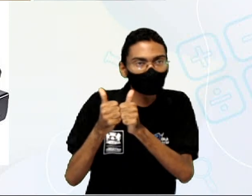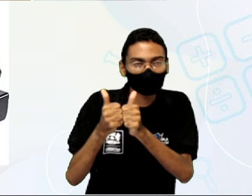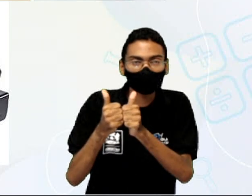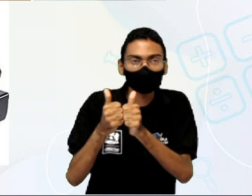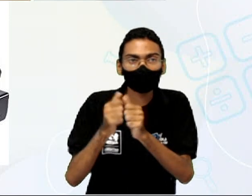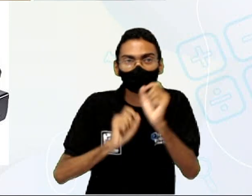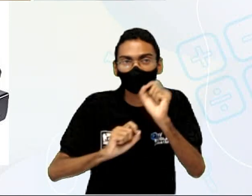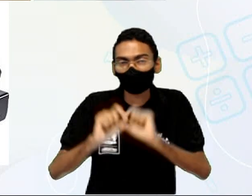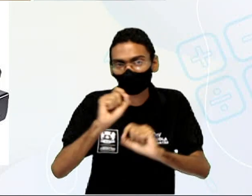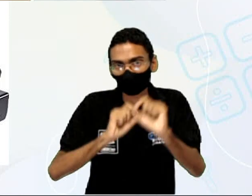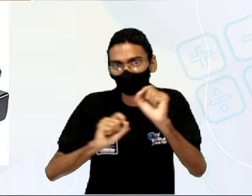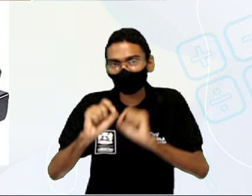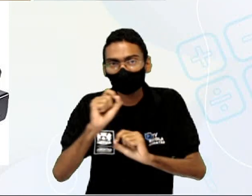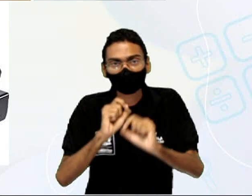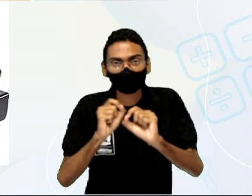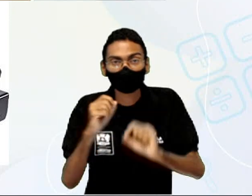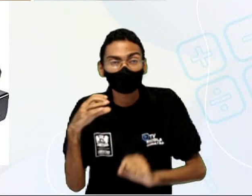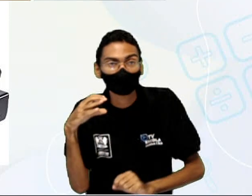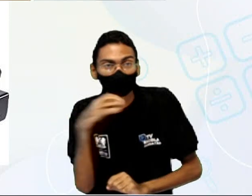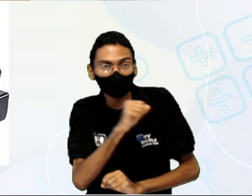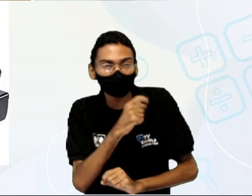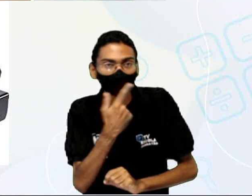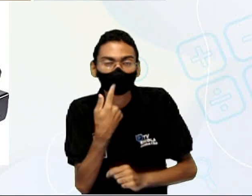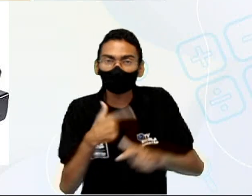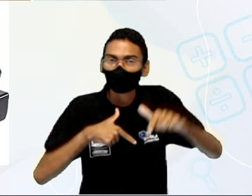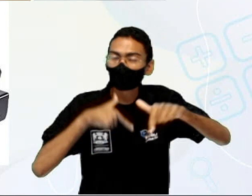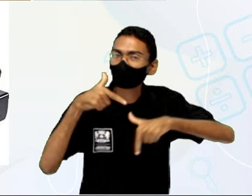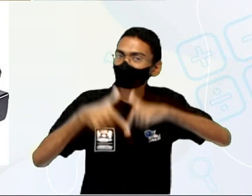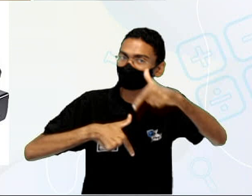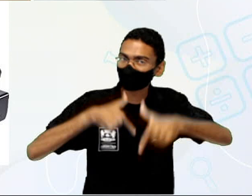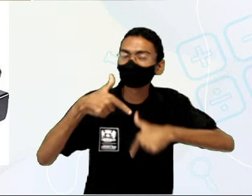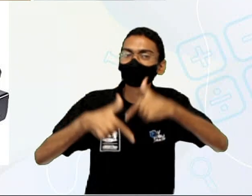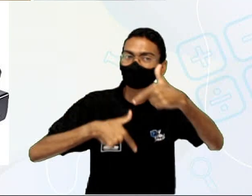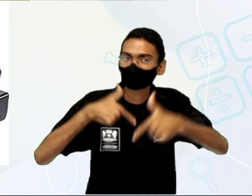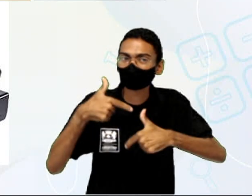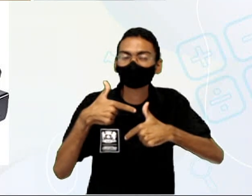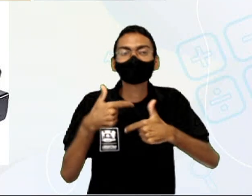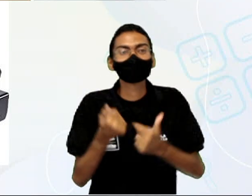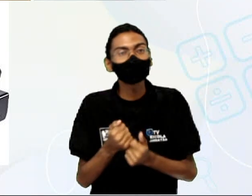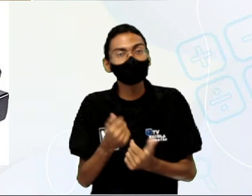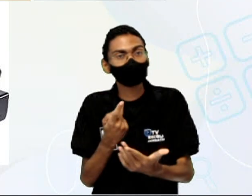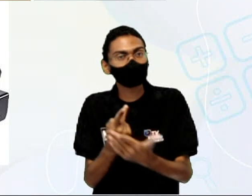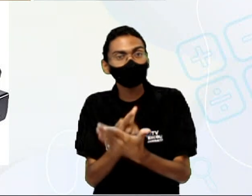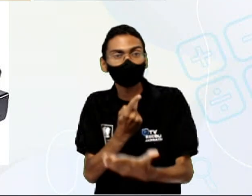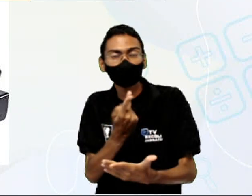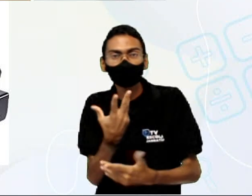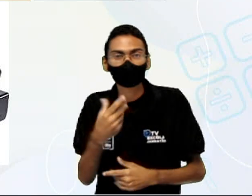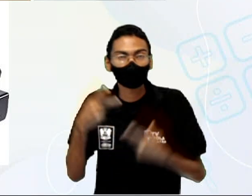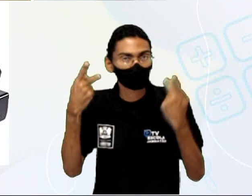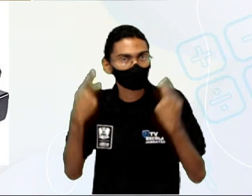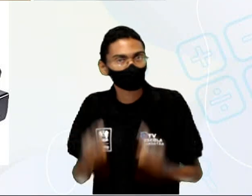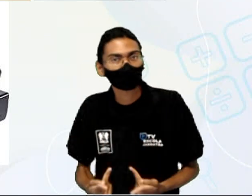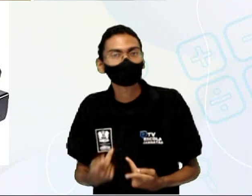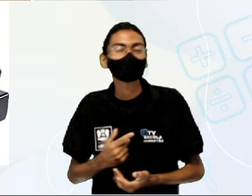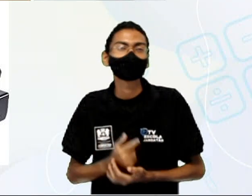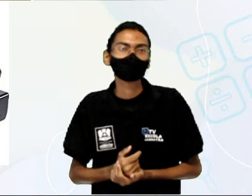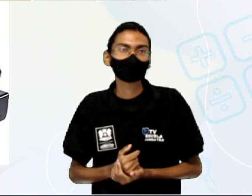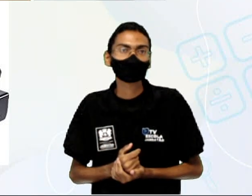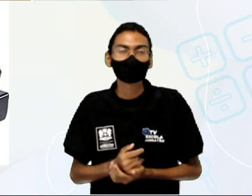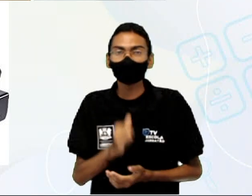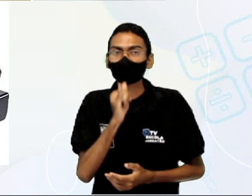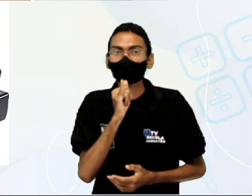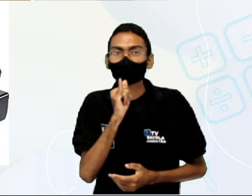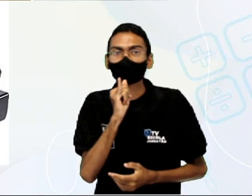a agilização dos serviços e a redução de ocorrências de falhas humanas. A informatização de